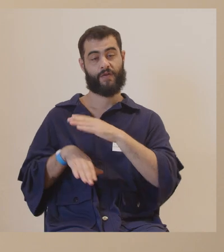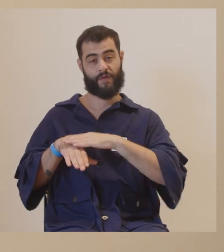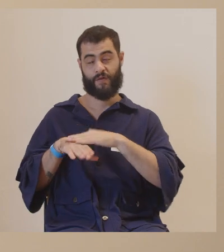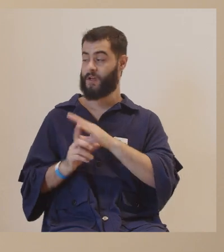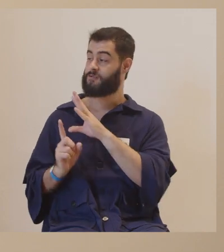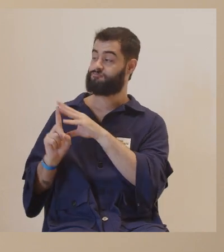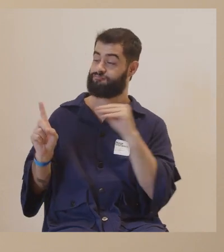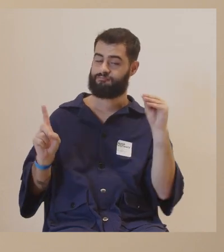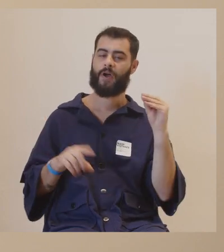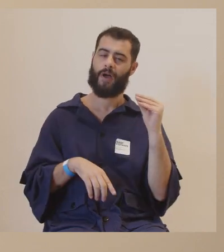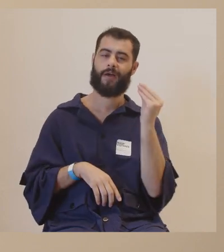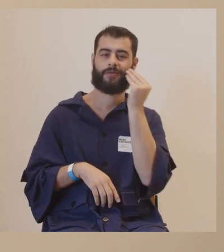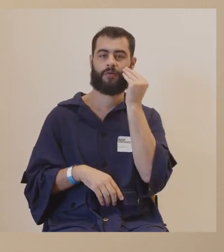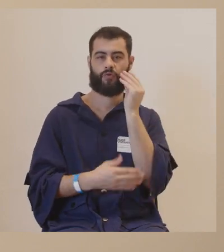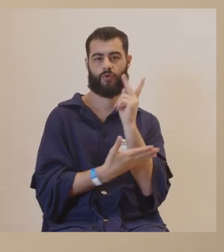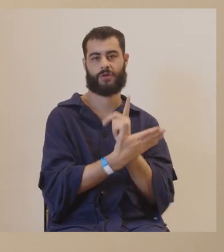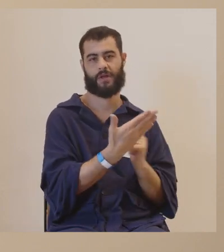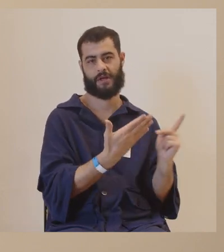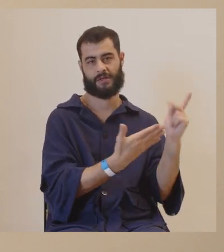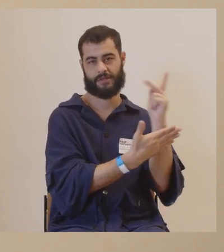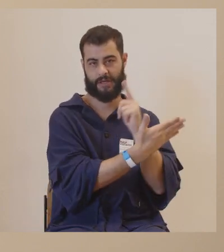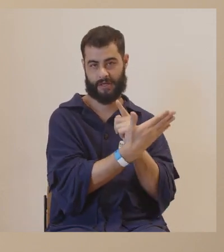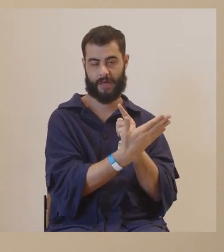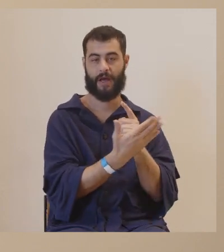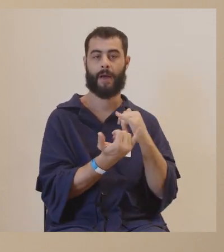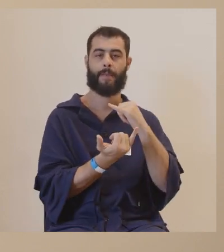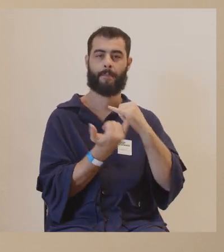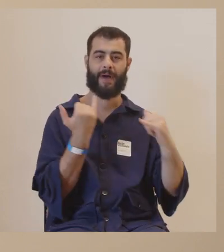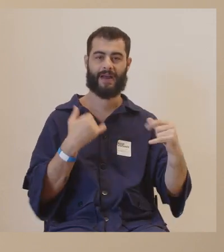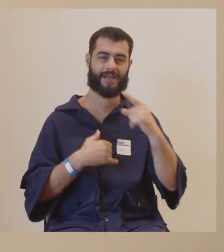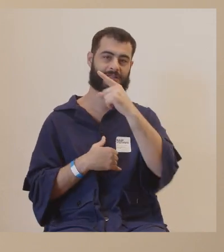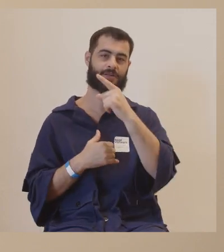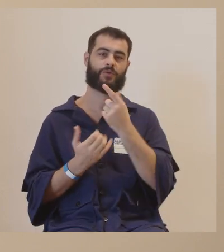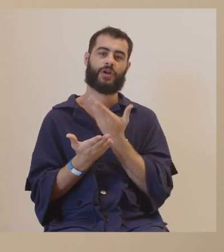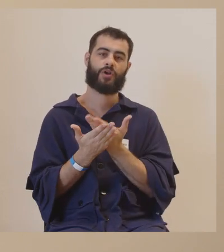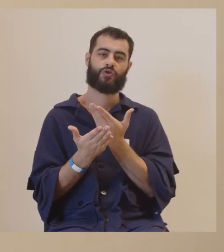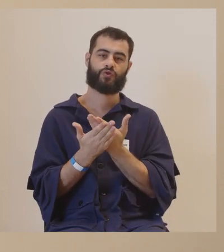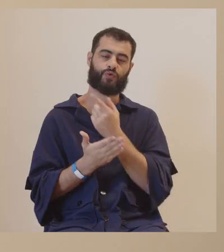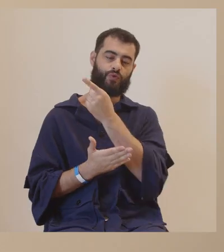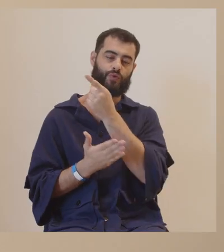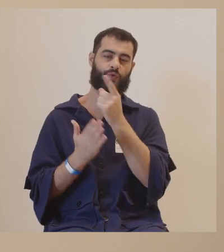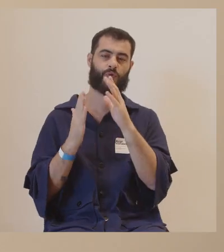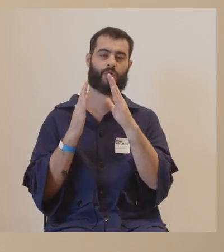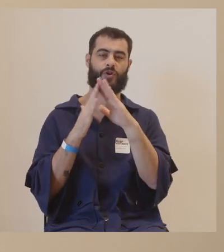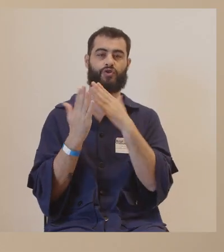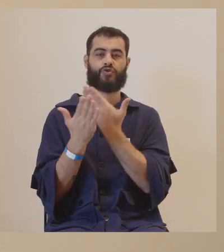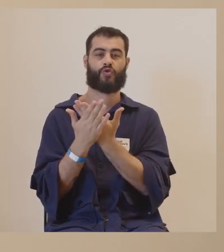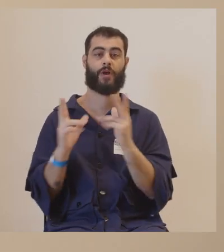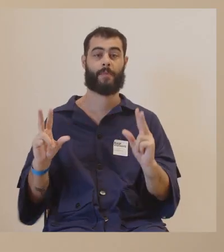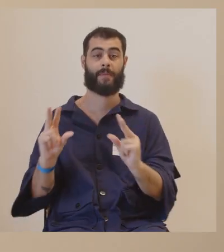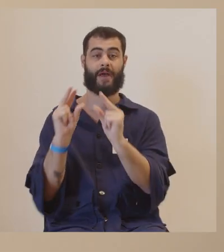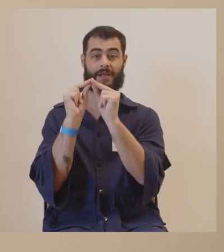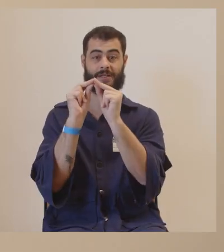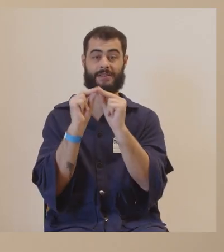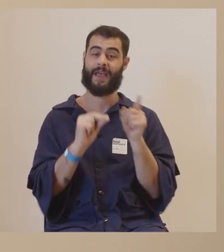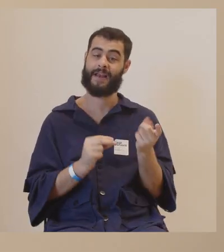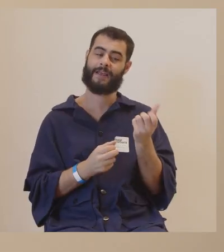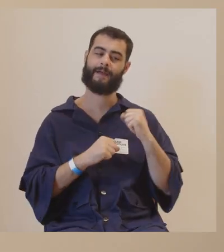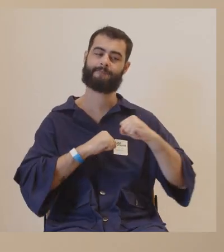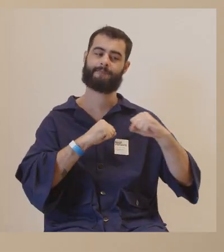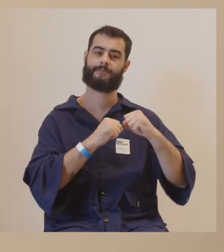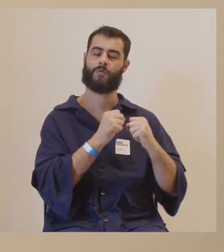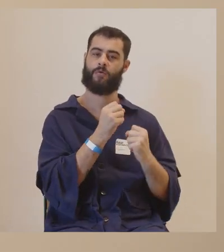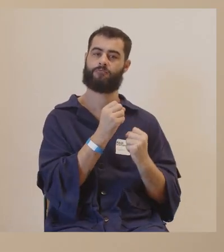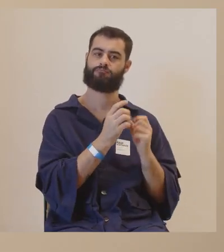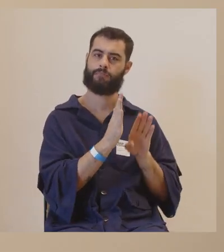de Paris, para tentar, enfim, dar um start na sua carreira, né? Só para vocês terem uma ideia, nesses dois casos, bom,